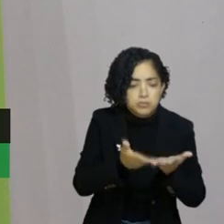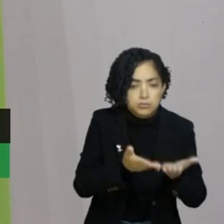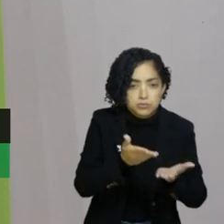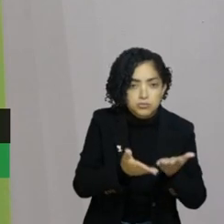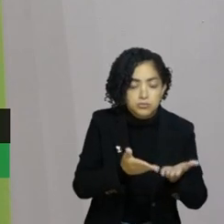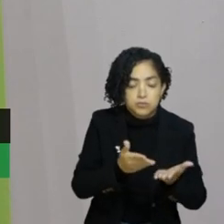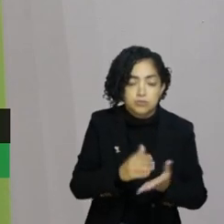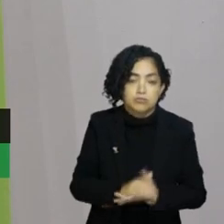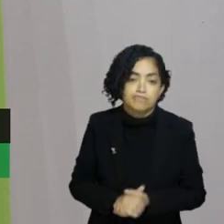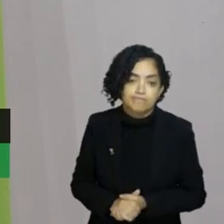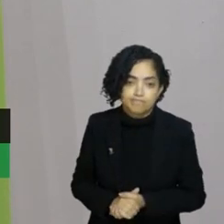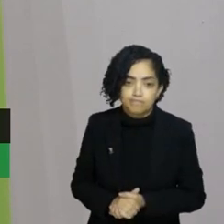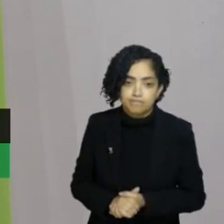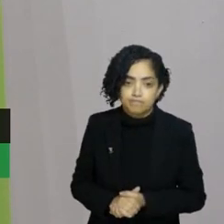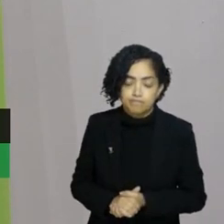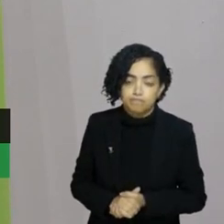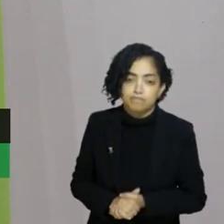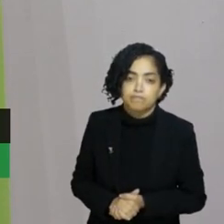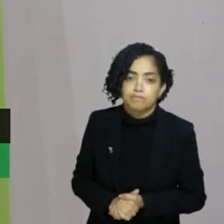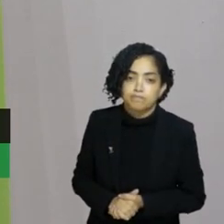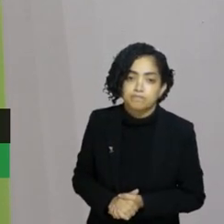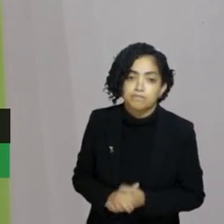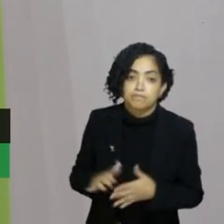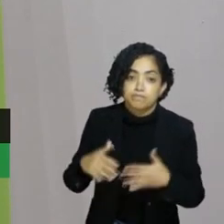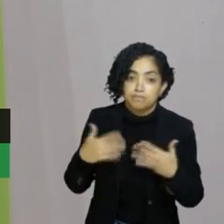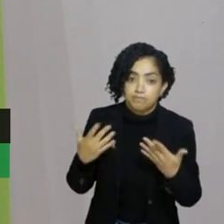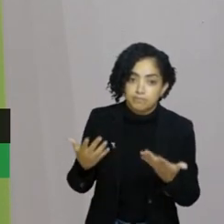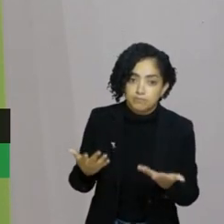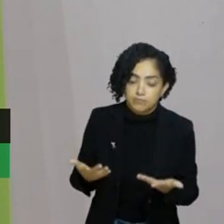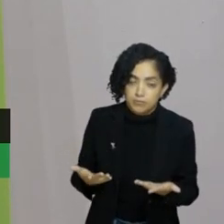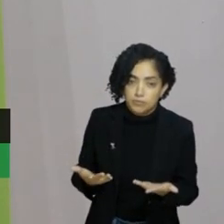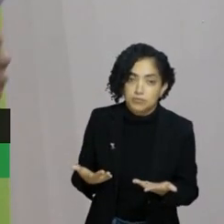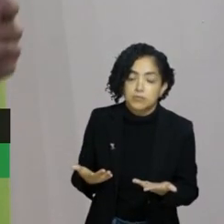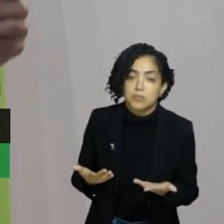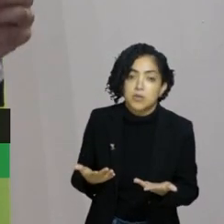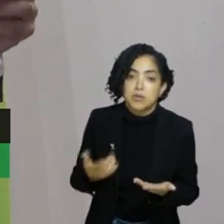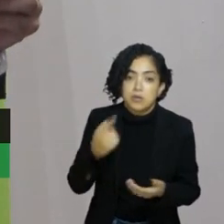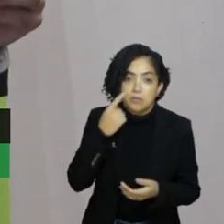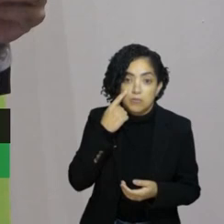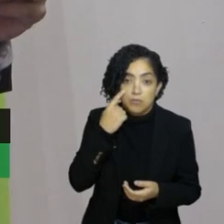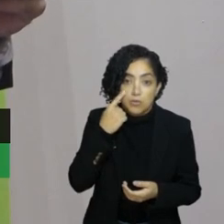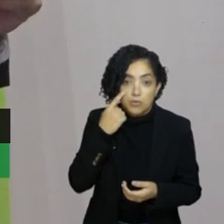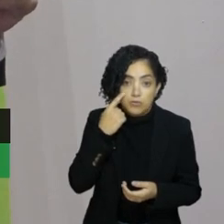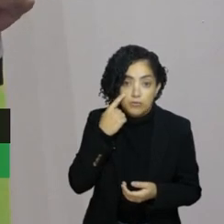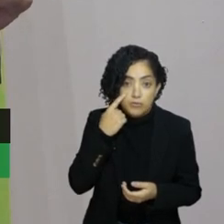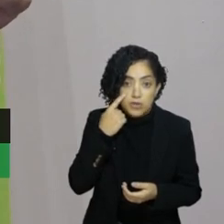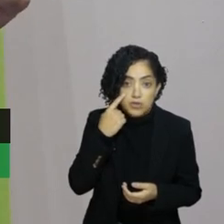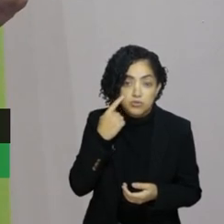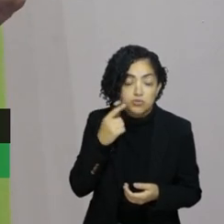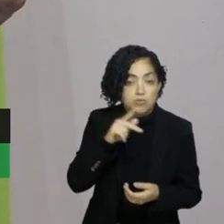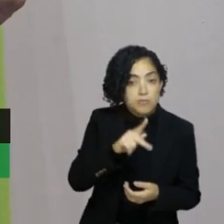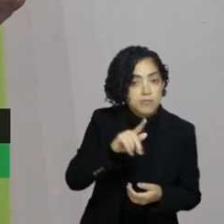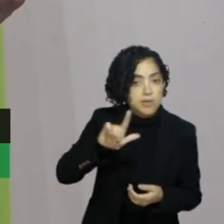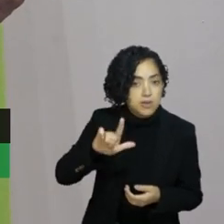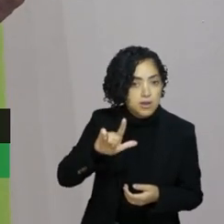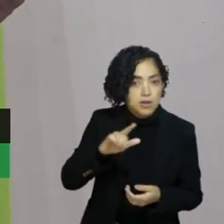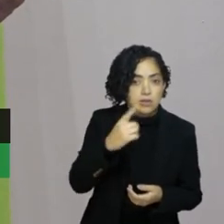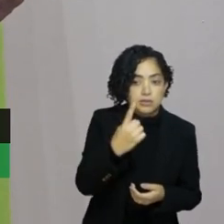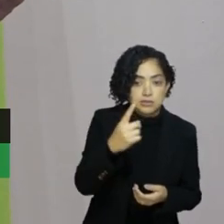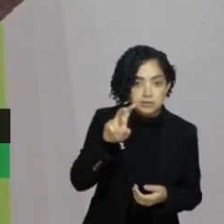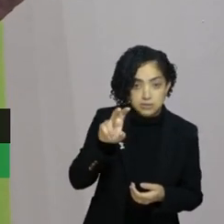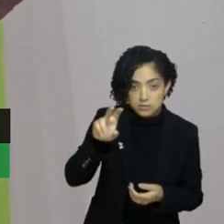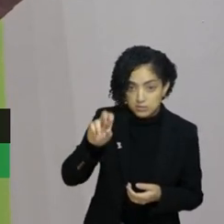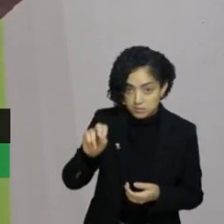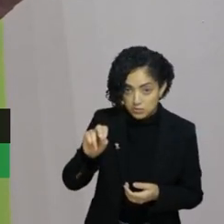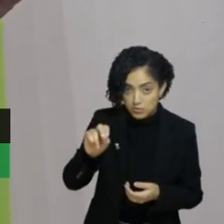adequada. E aí, eu vejo PL número